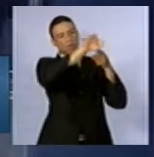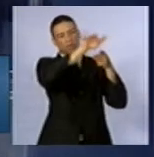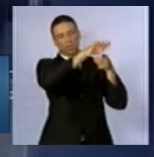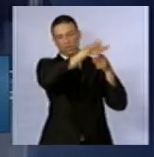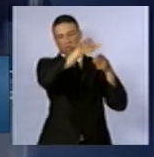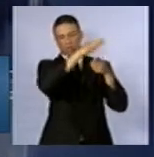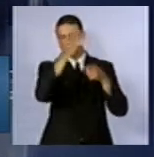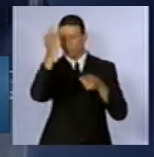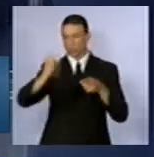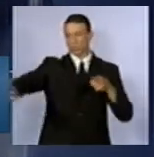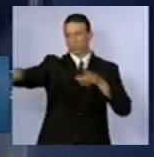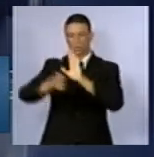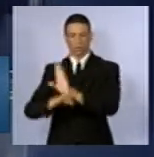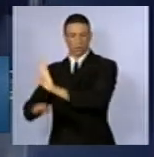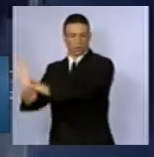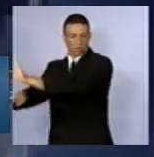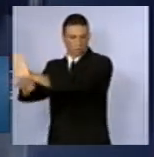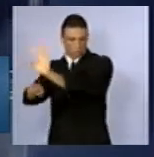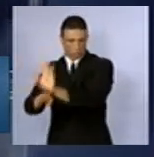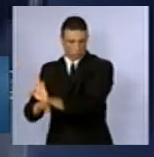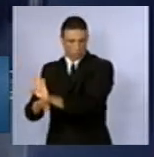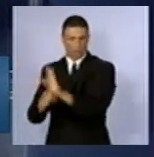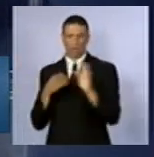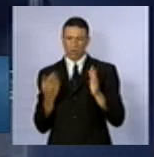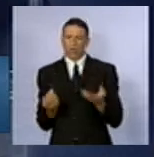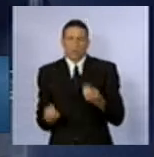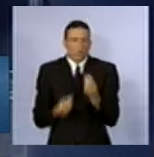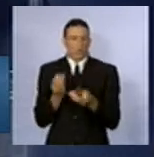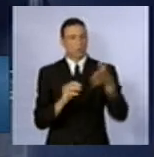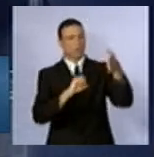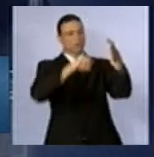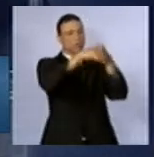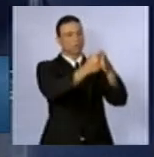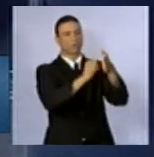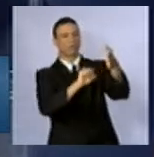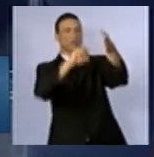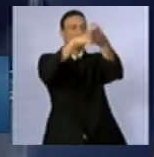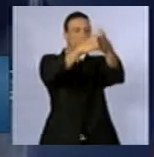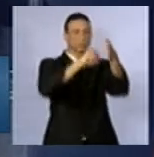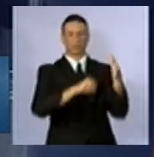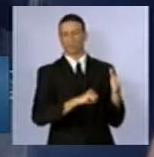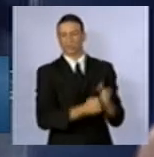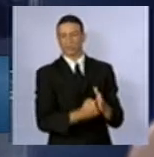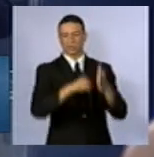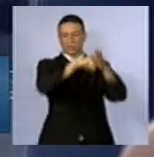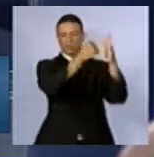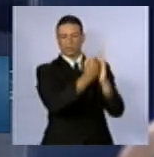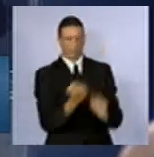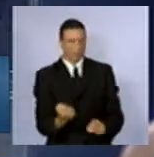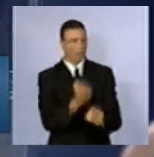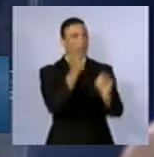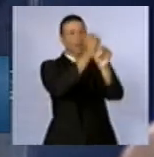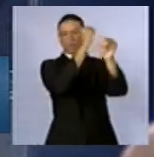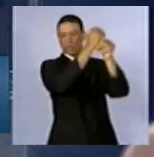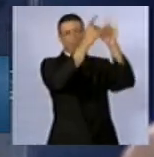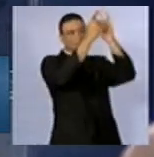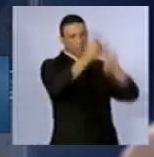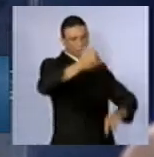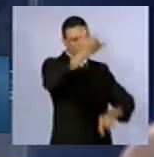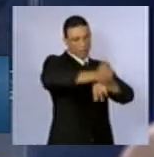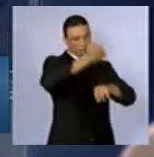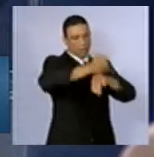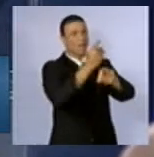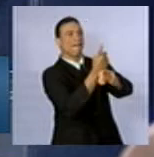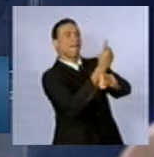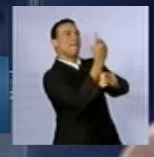atendimento e como que eu vou ficar desligando essas linhas para reconstruí-las com torres mais